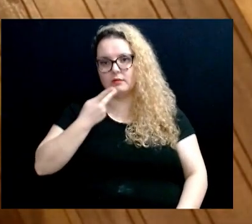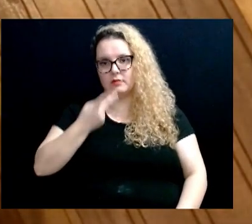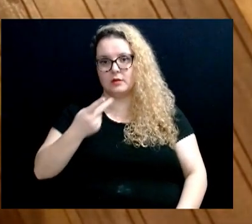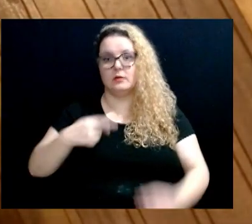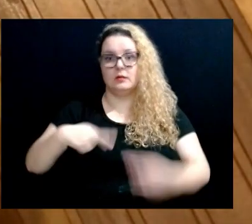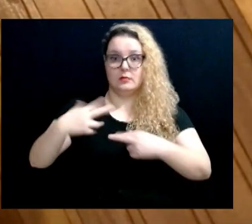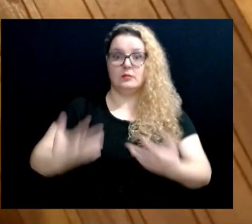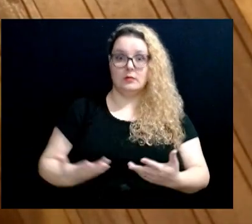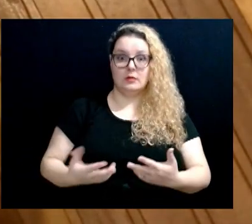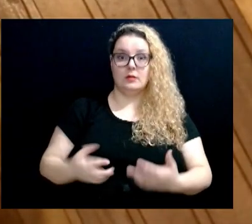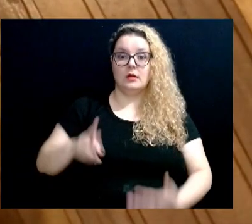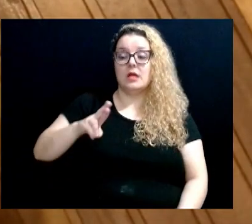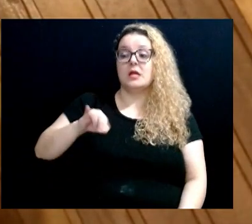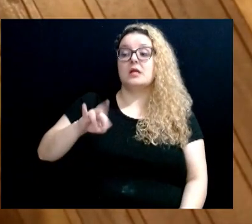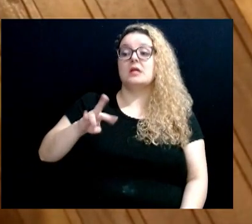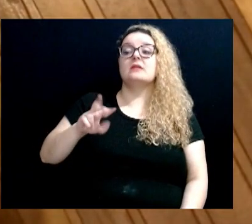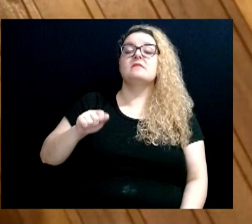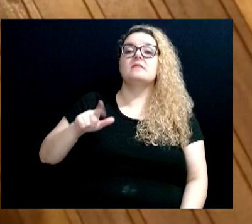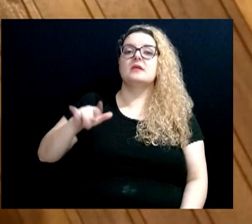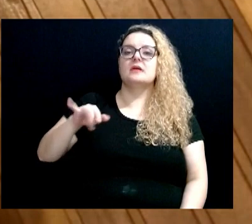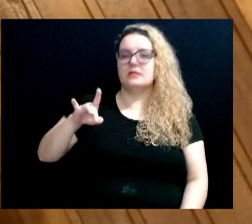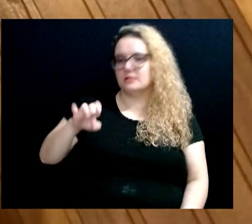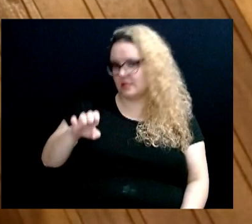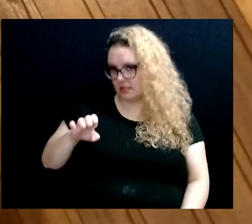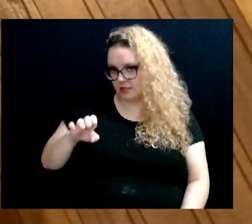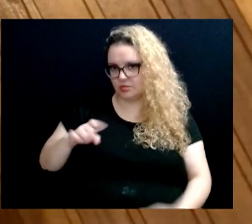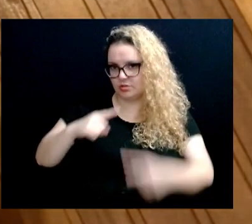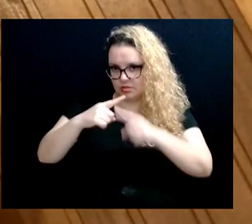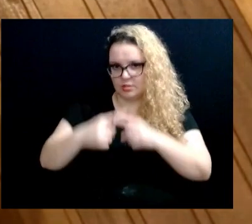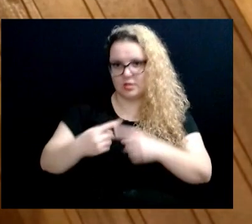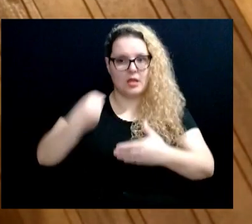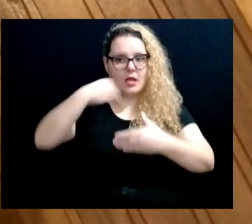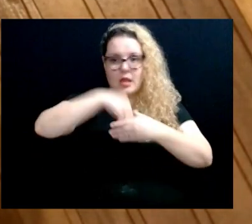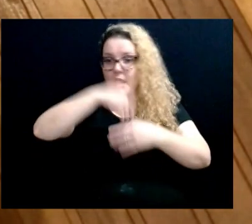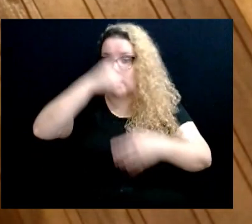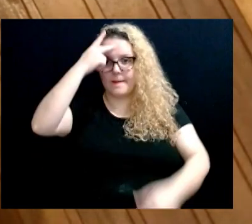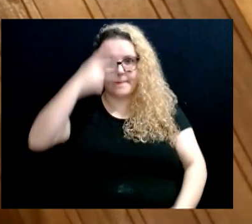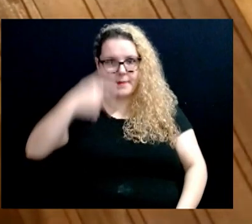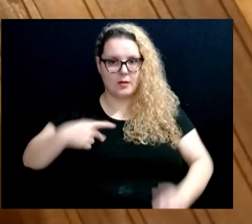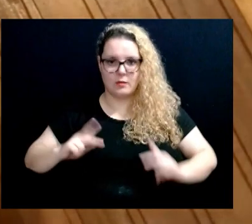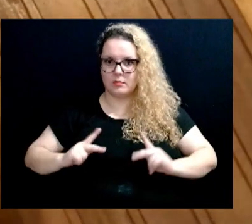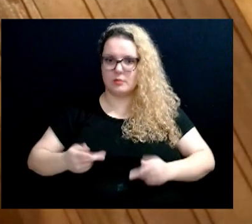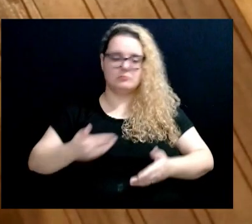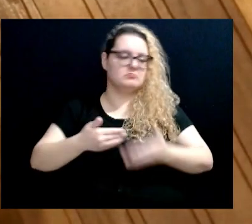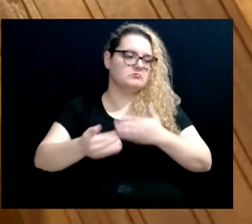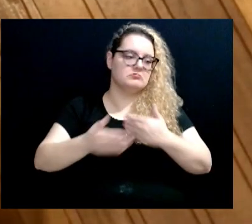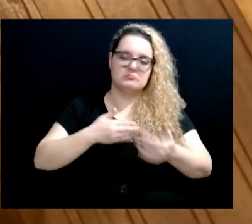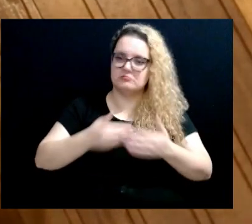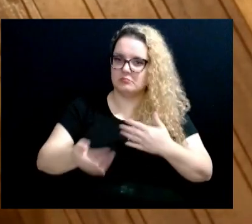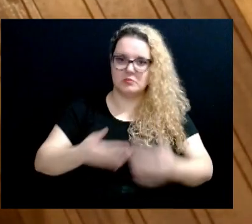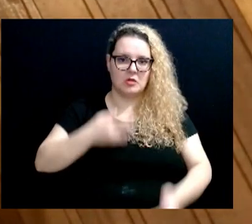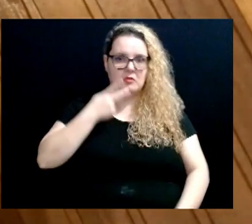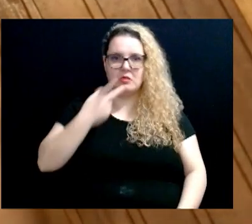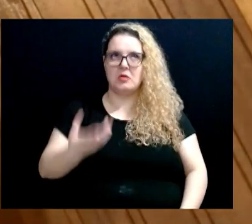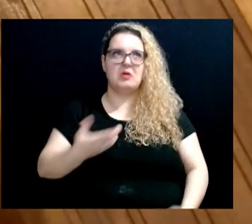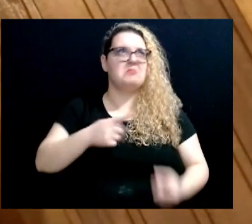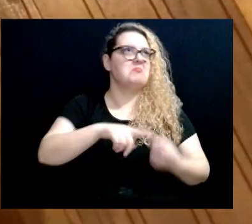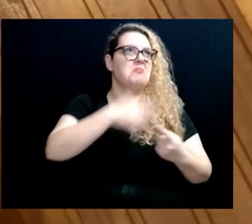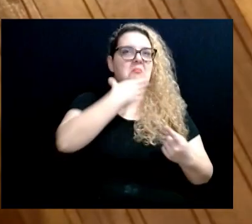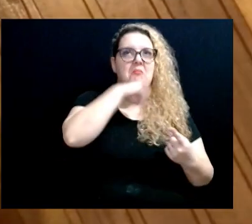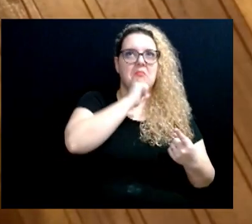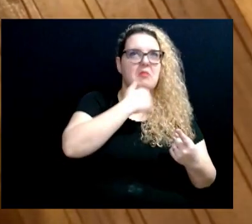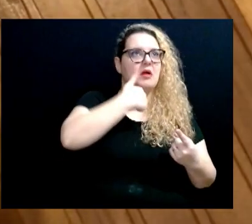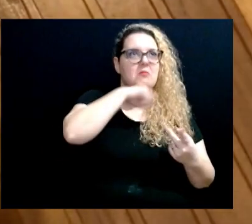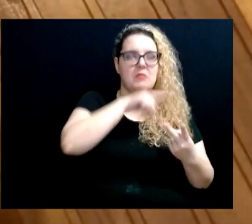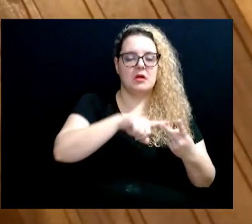ela é inerente ao ser humano, independente do que a gente esteja falando, seja de pais com filhos, seja de irmãos